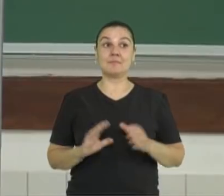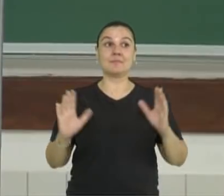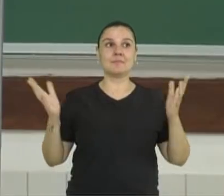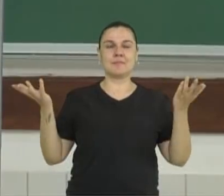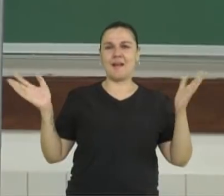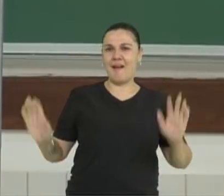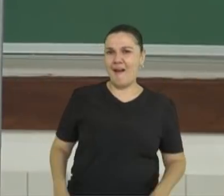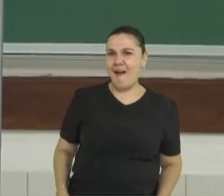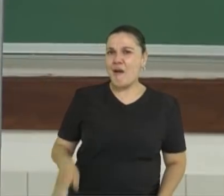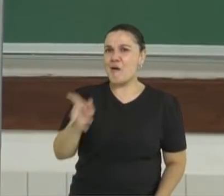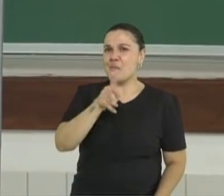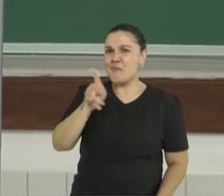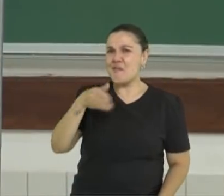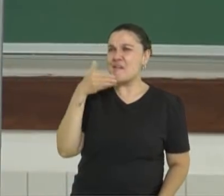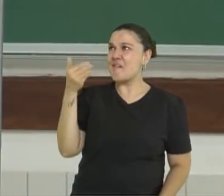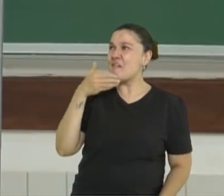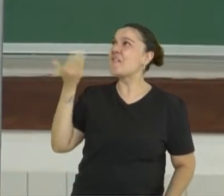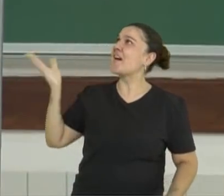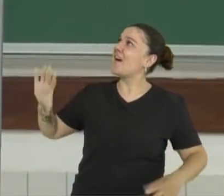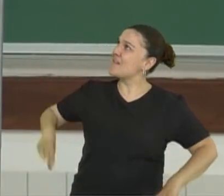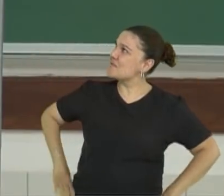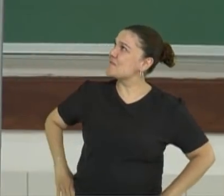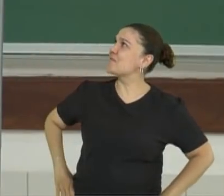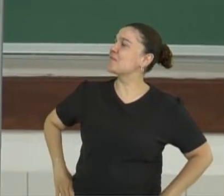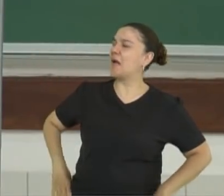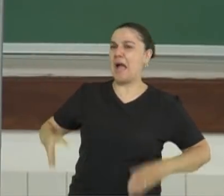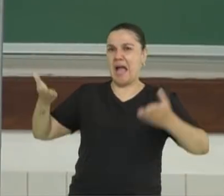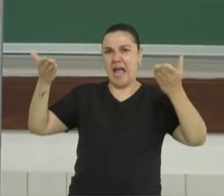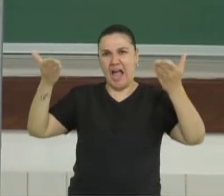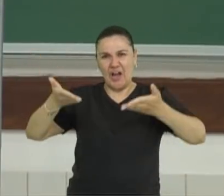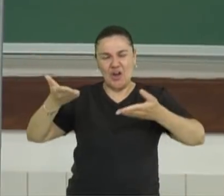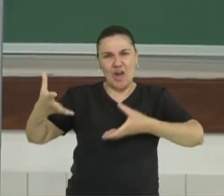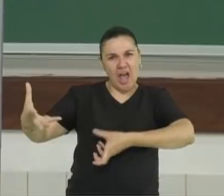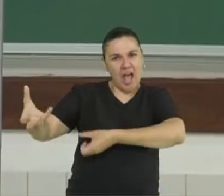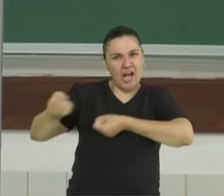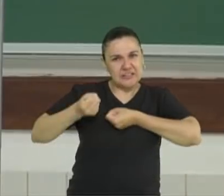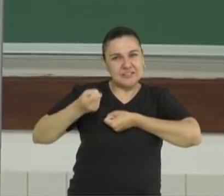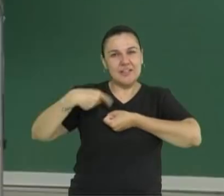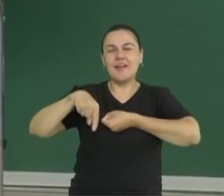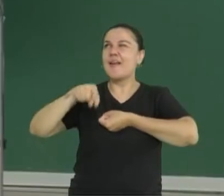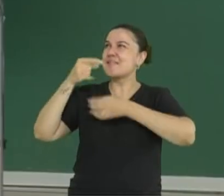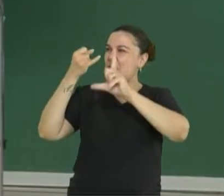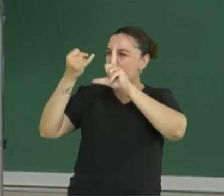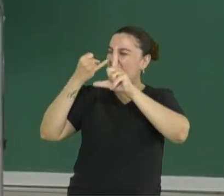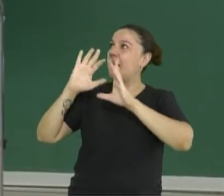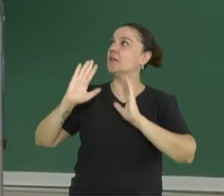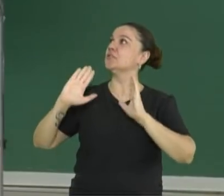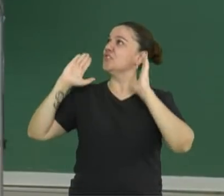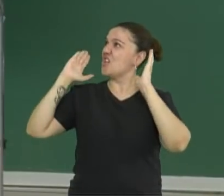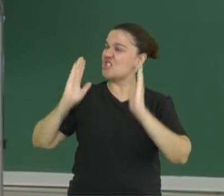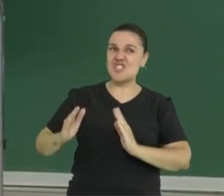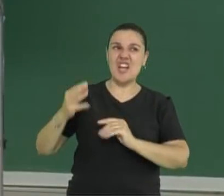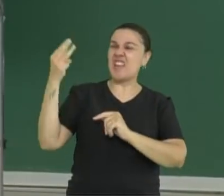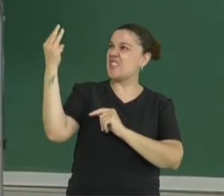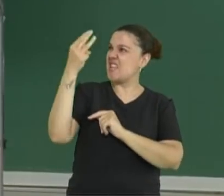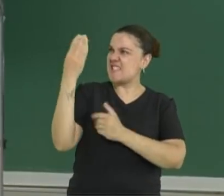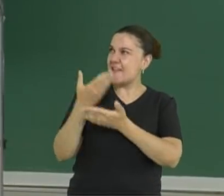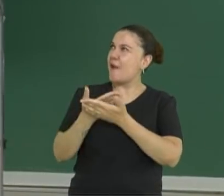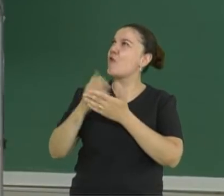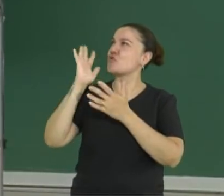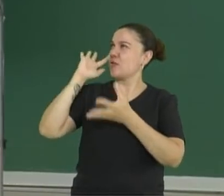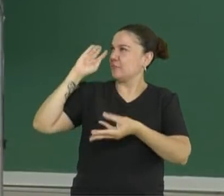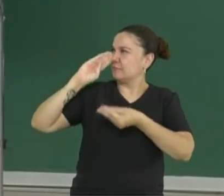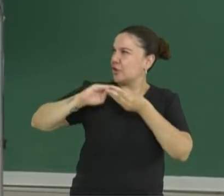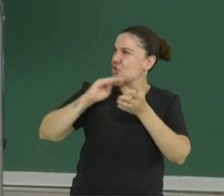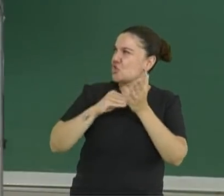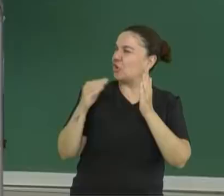Ah, Fabiano, tava fácil essa! Agora você não me pega mais com essas imagens. Já estou na terceira aula, eu já aprendi a fazer a